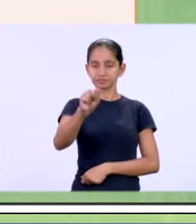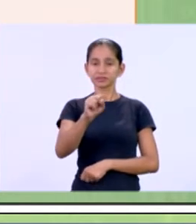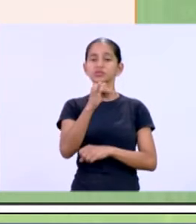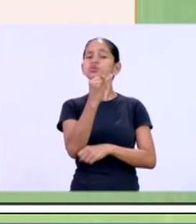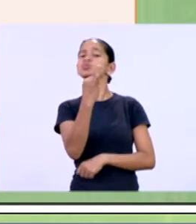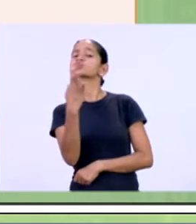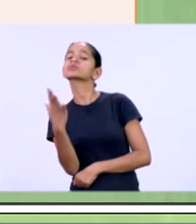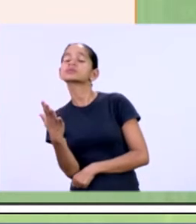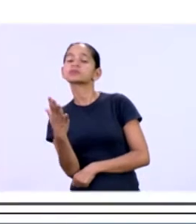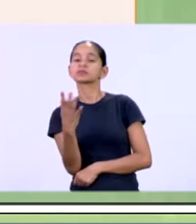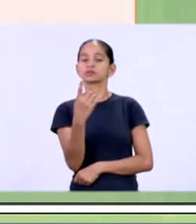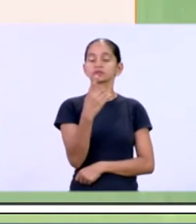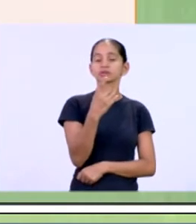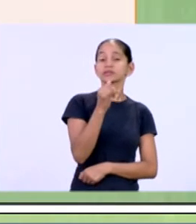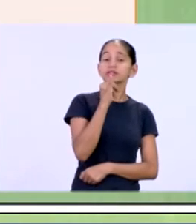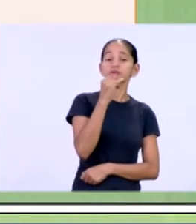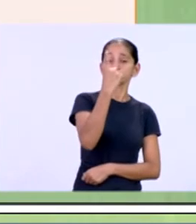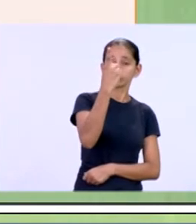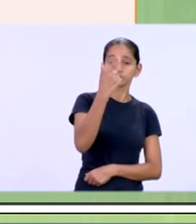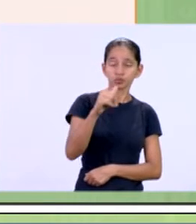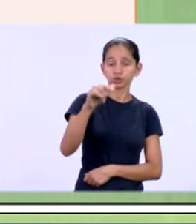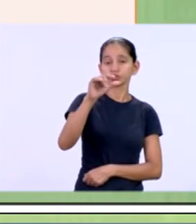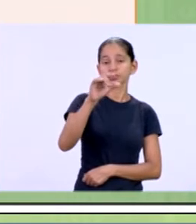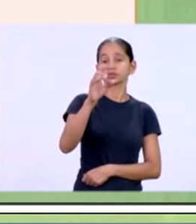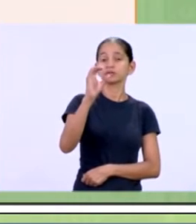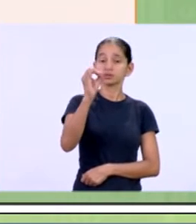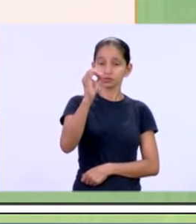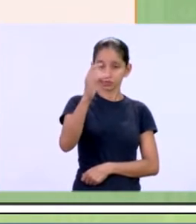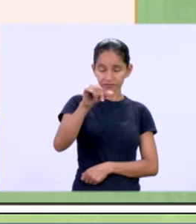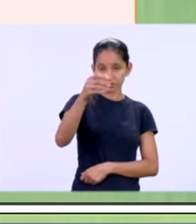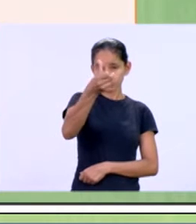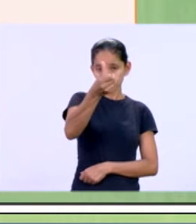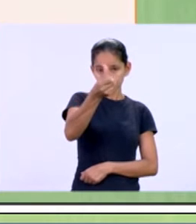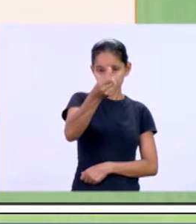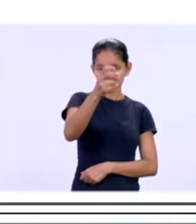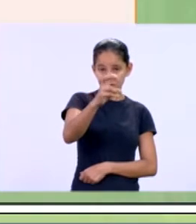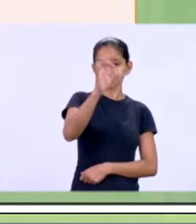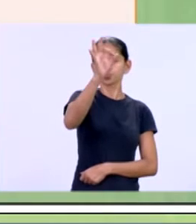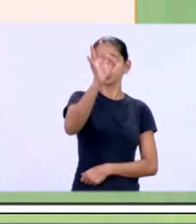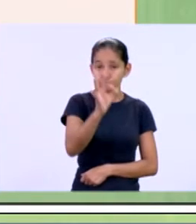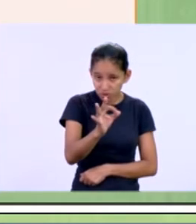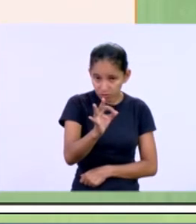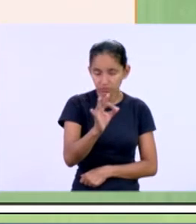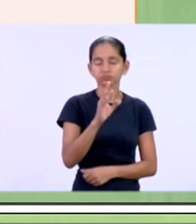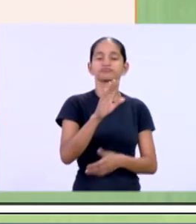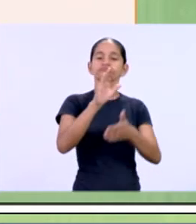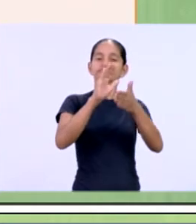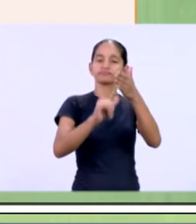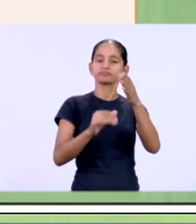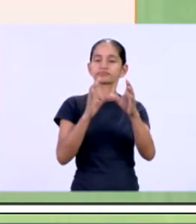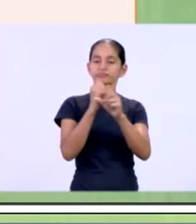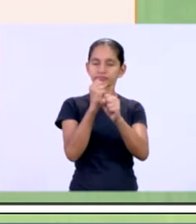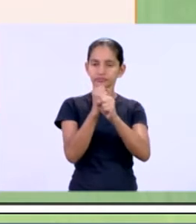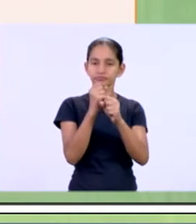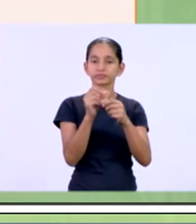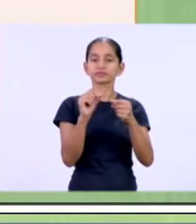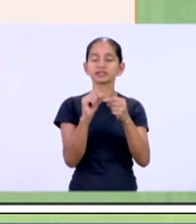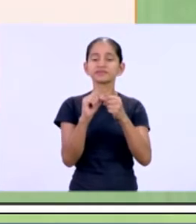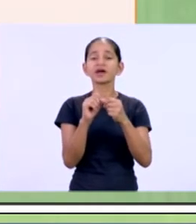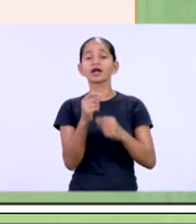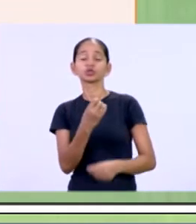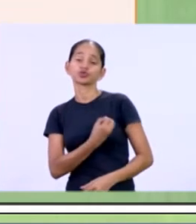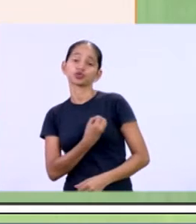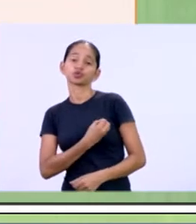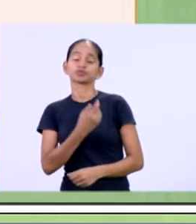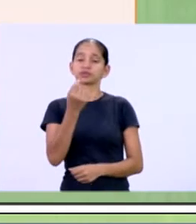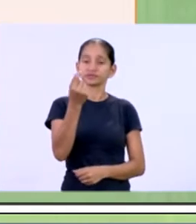PIS é 0,65. Então, eu pego 0,65, não é isso? Pego 120 vezes 0,65,